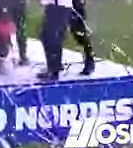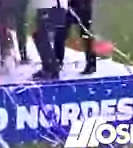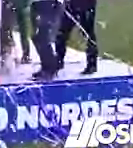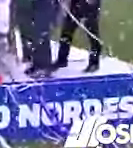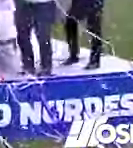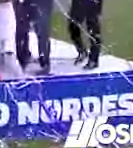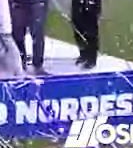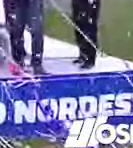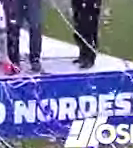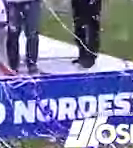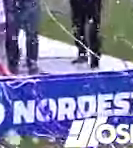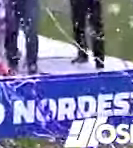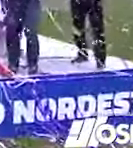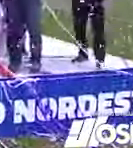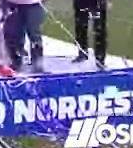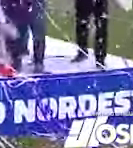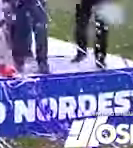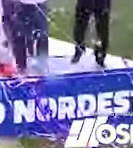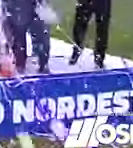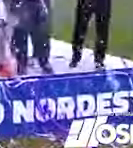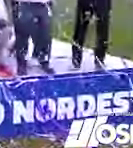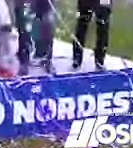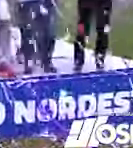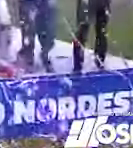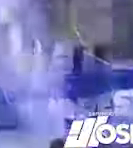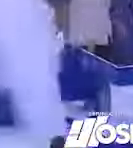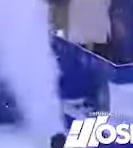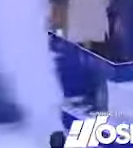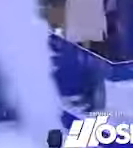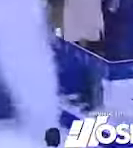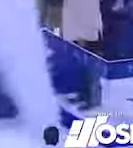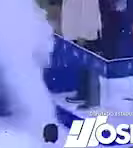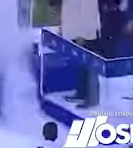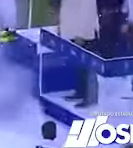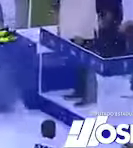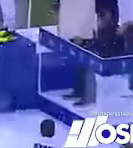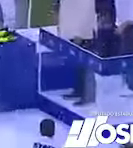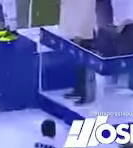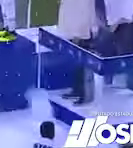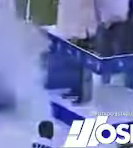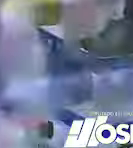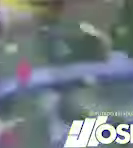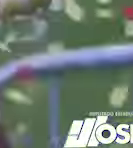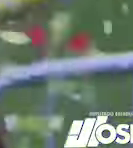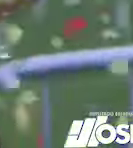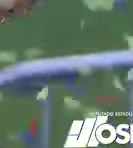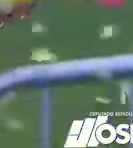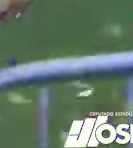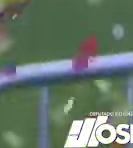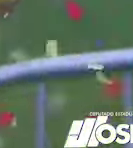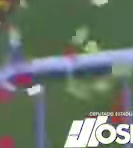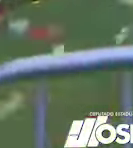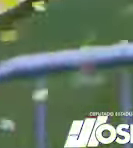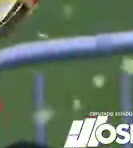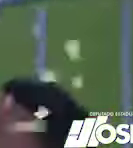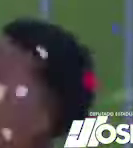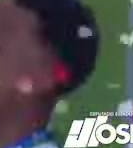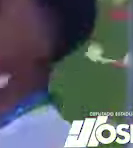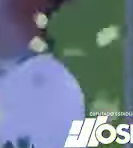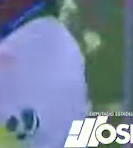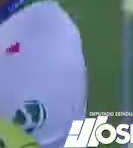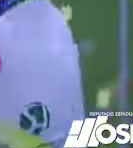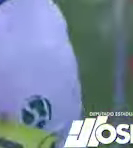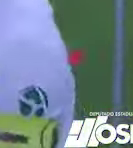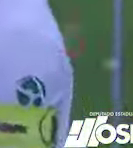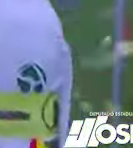que está chegando a quase 100 anos de existência. Quero aqui